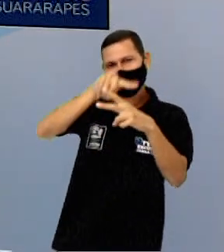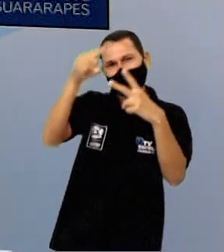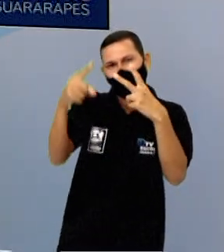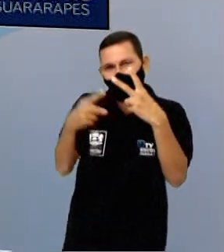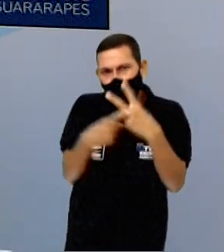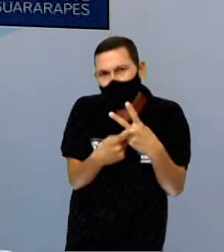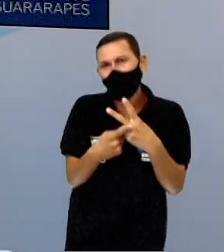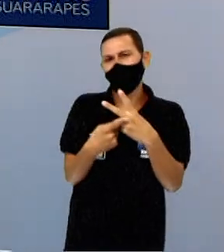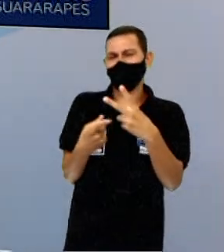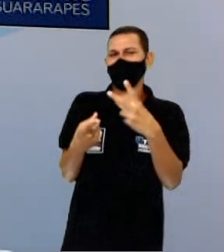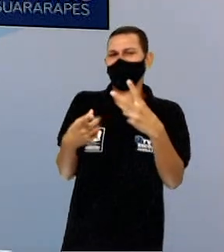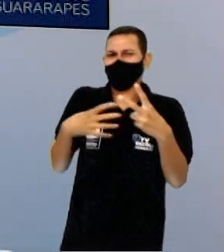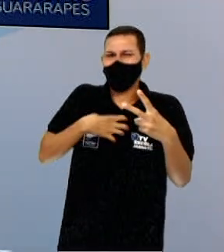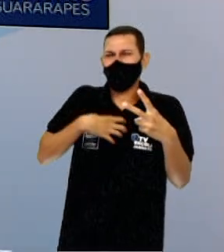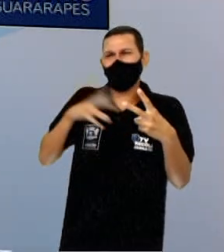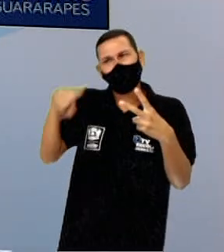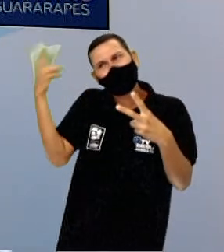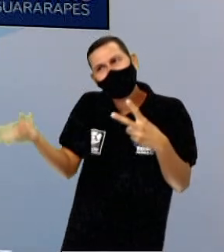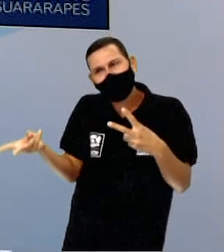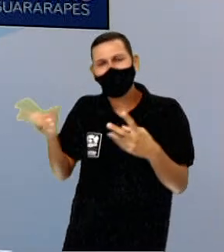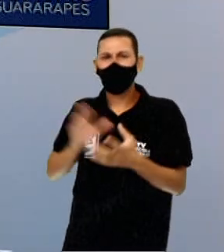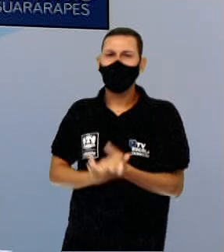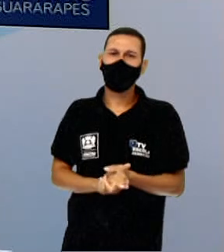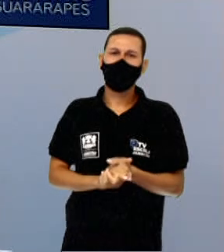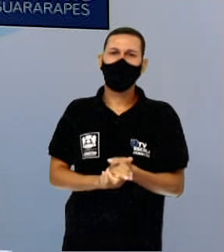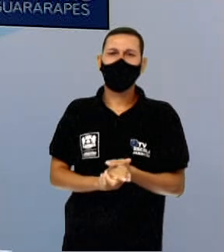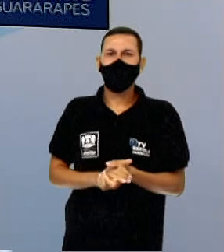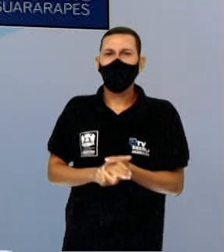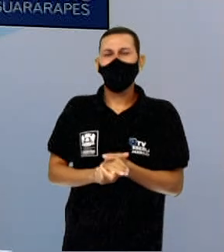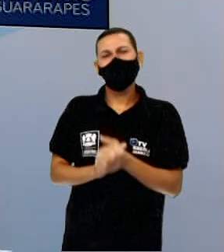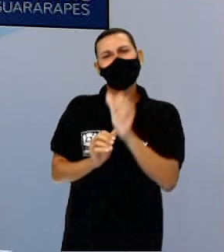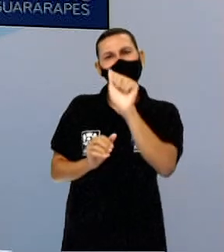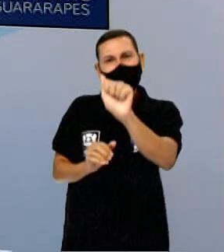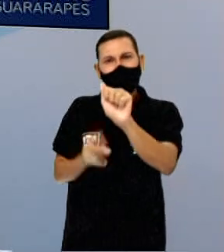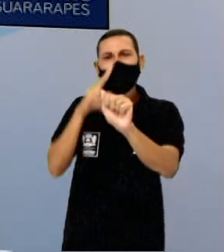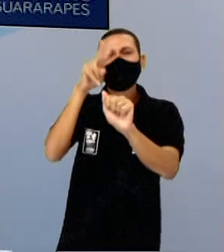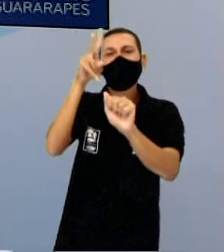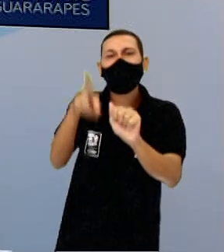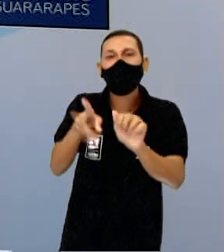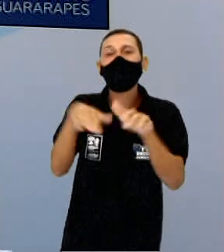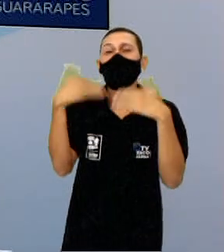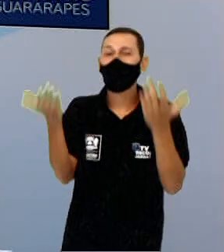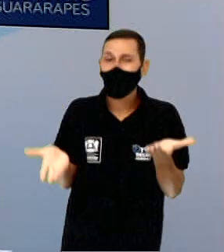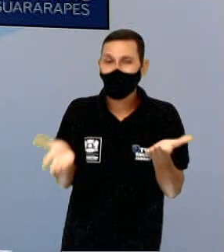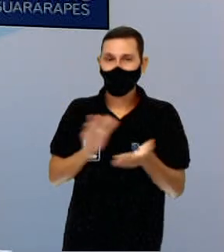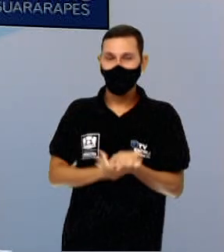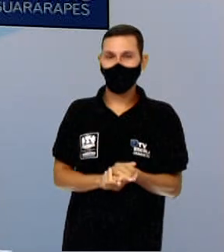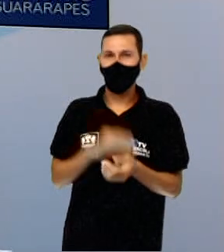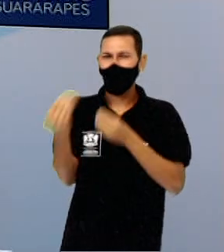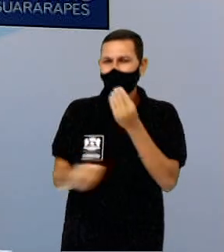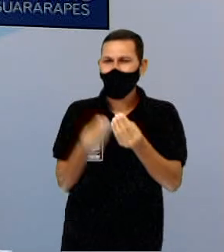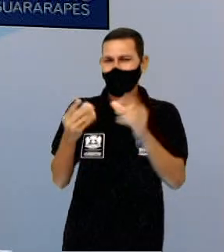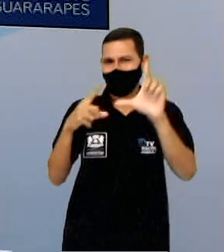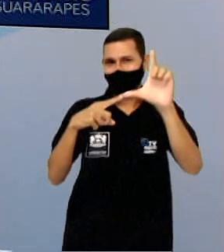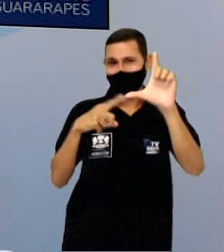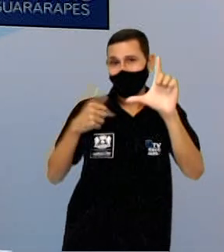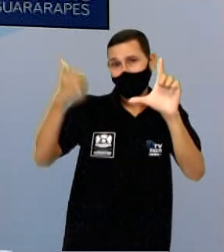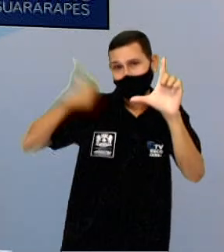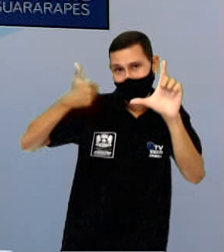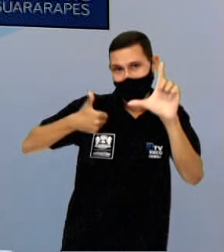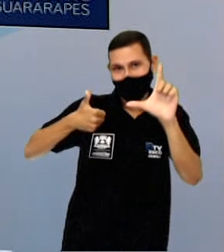duas exceções. Qual é a vogal tônica aqui? Qual é o mais forte? É happen ou é happen? No caso, como é a primeira, a gente